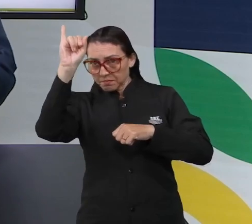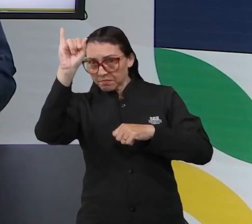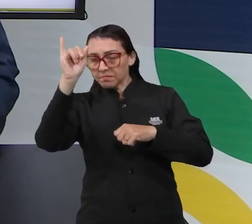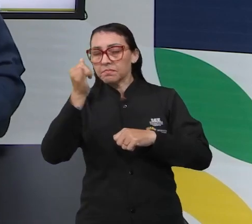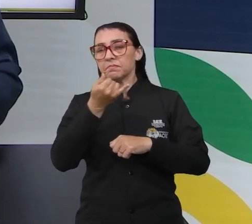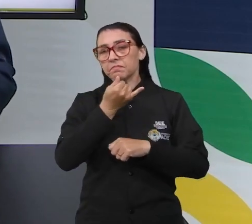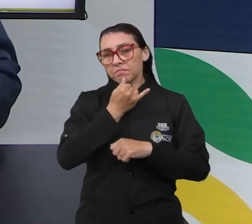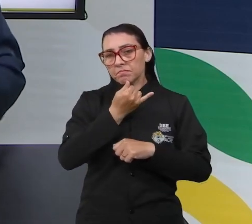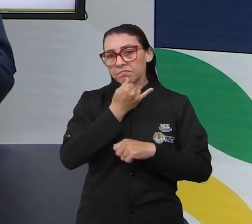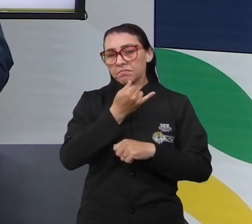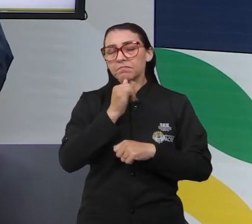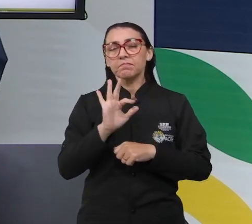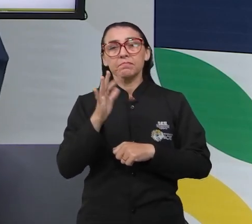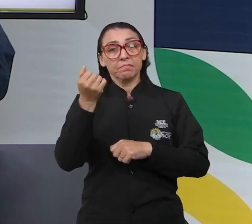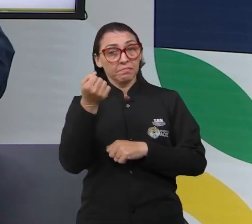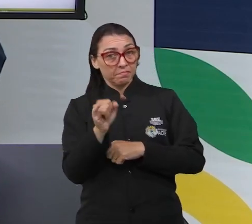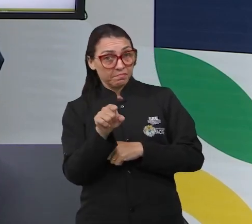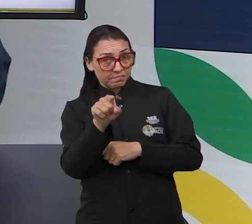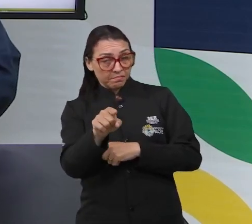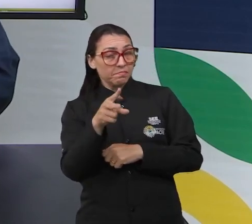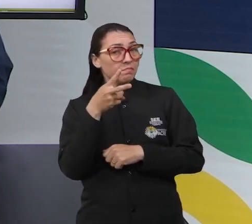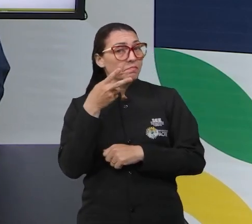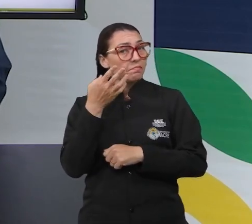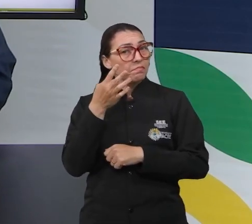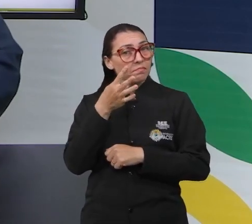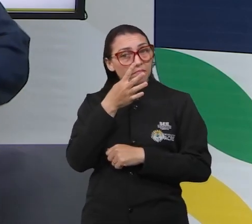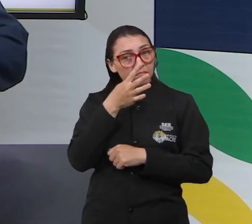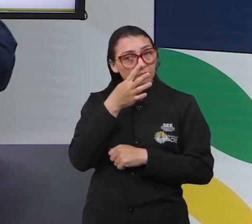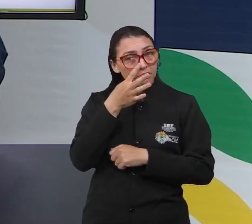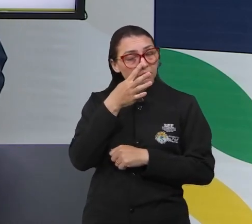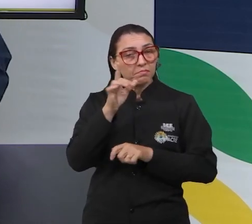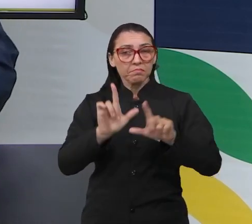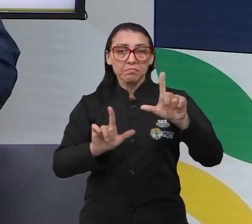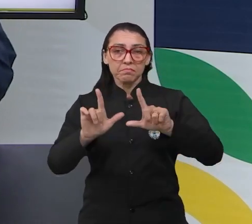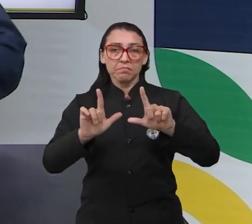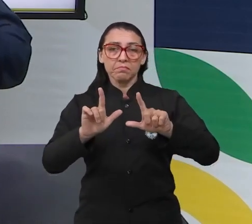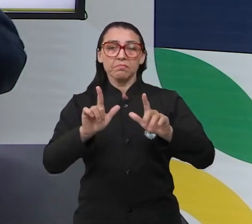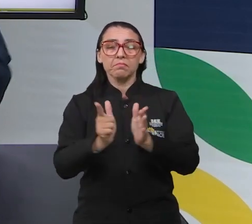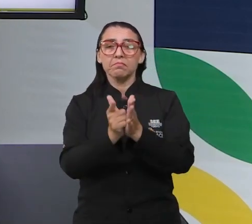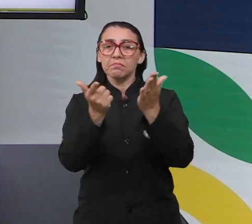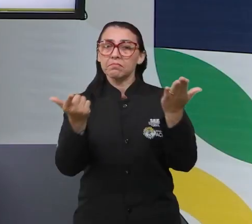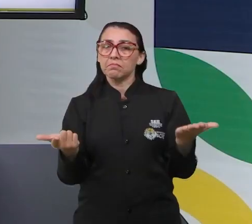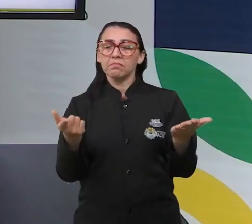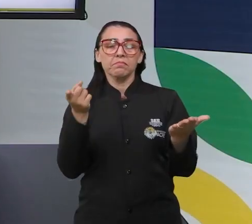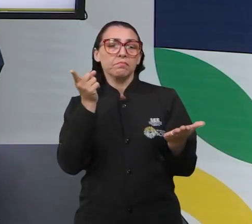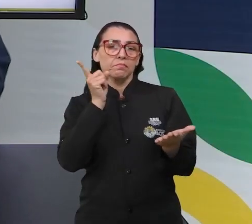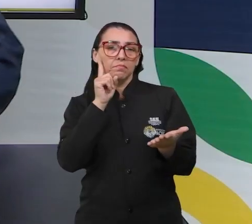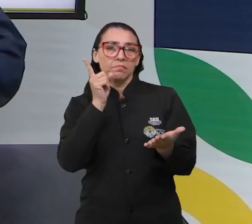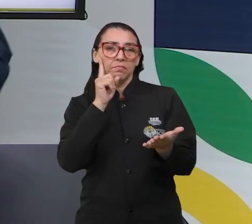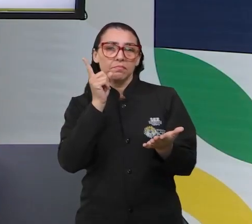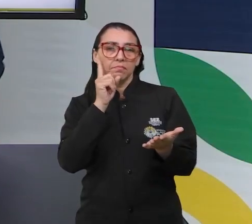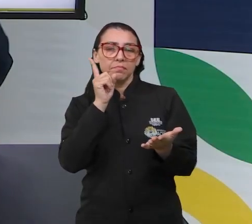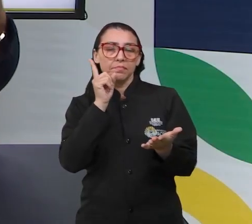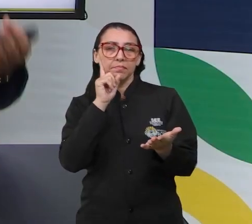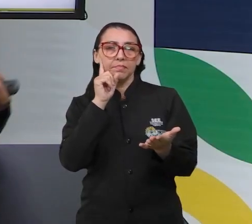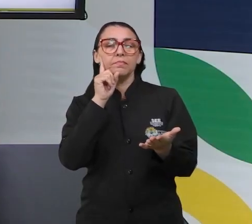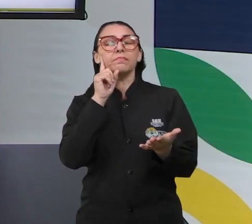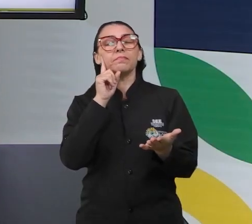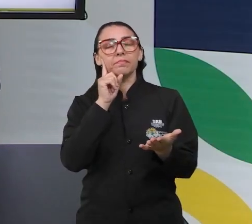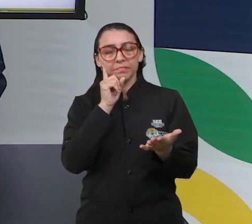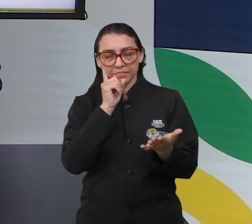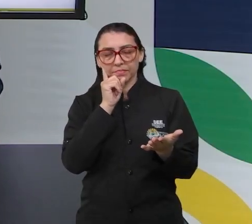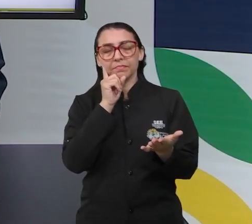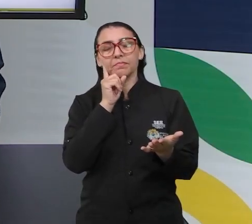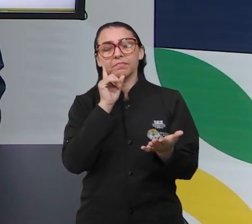e, infelizmente, isso acontece. Se você acompanha os noticiários, os jornais, todos os dias, muitas vezes